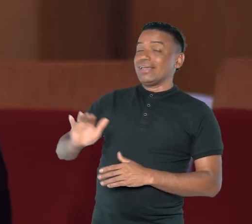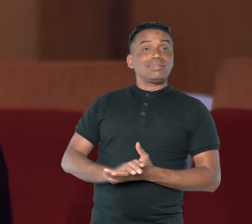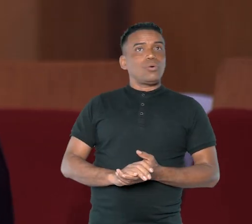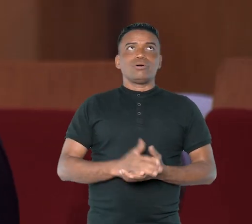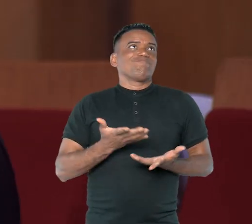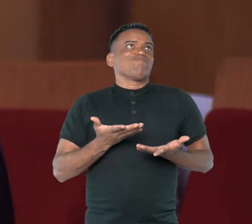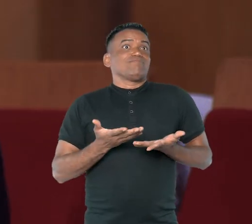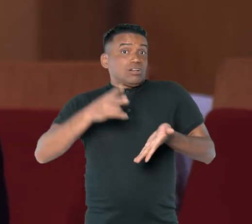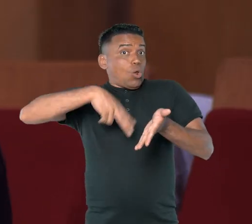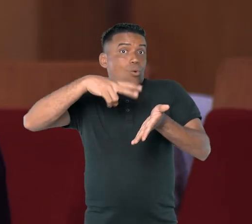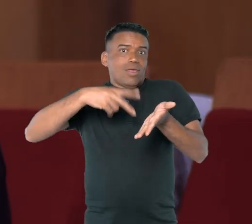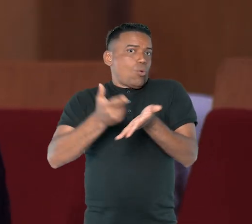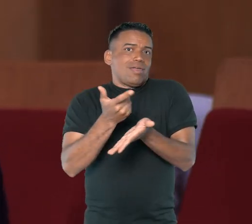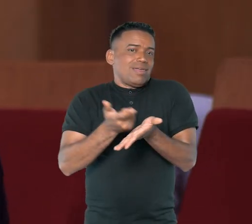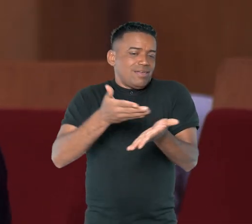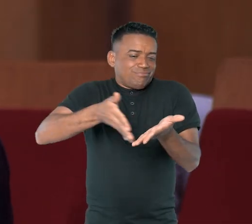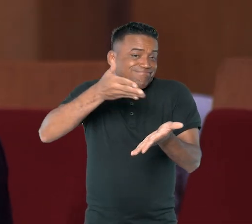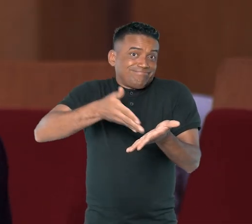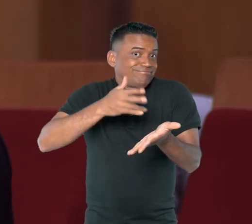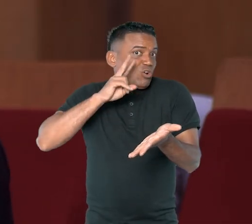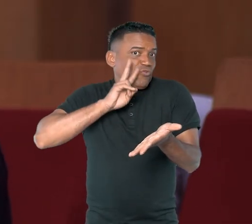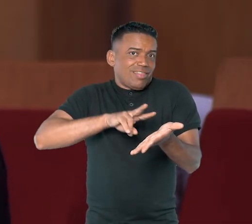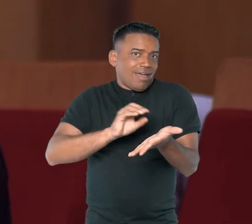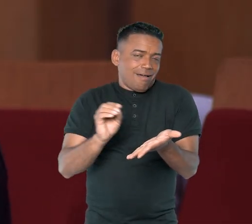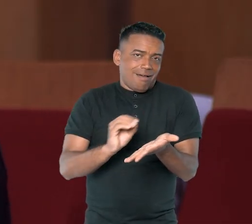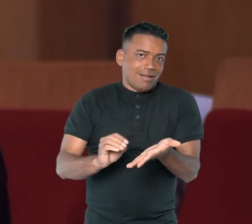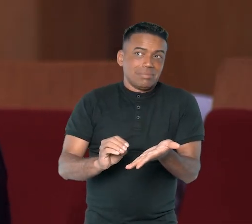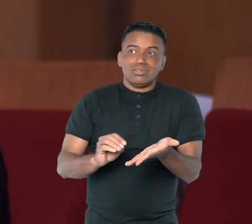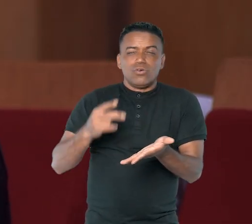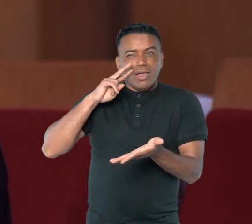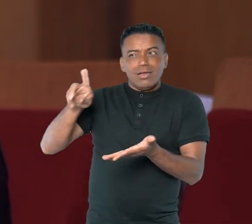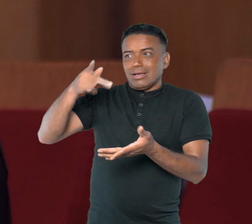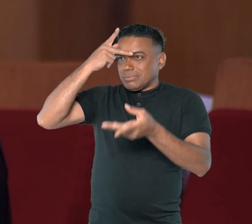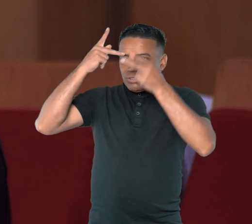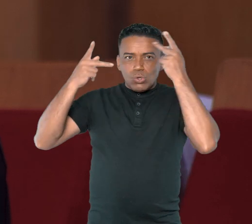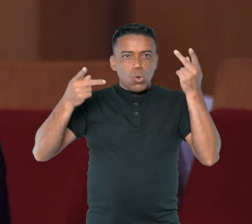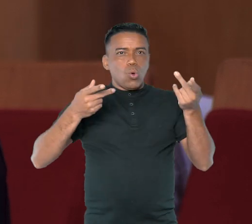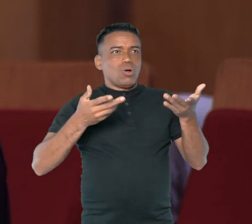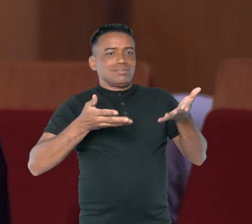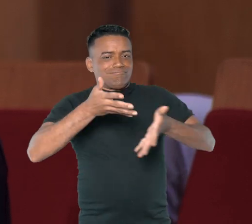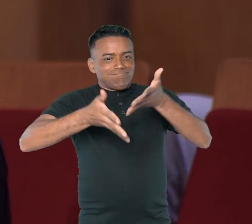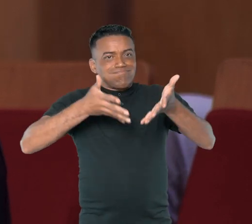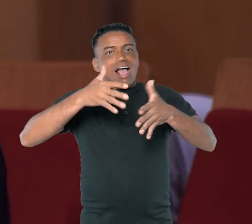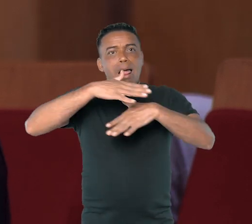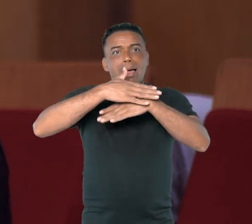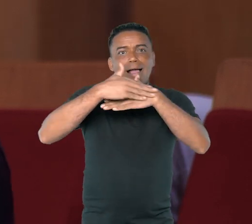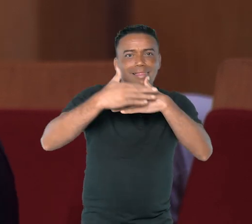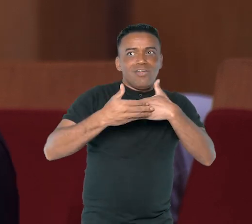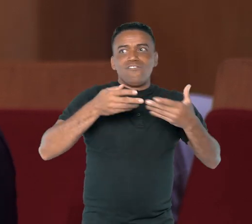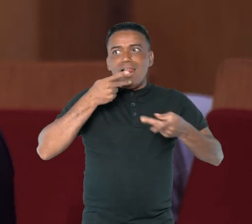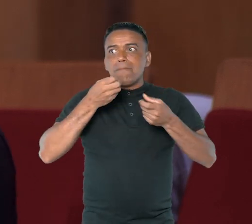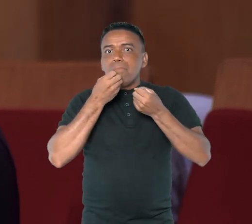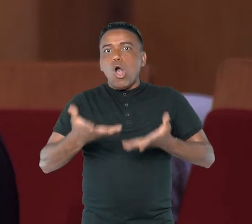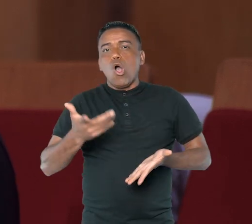paraquedas sem ter lido o livro, sem nem ter folheado nada, mas assim atento a todos os comentários elogiosos. Eu fiquei pensando assim, como